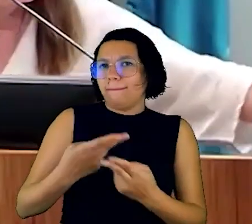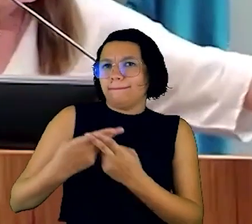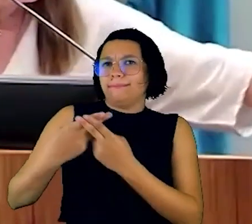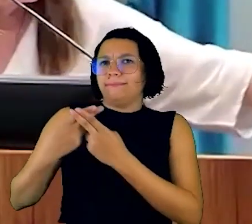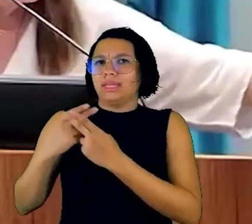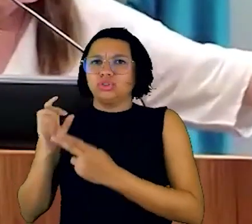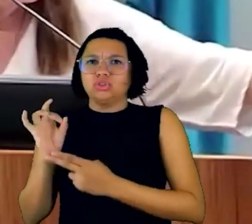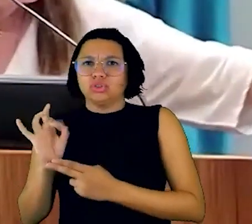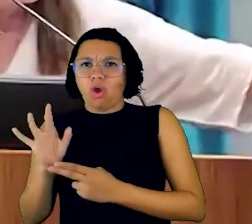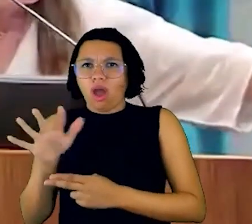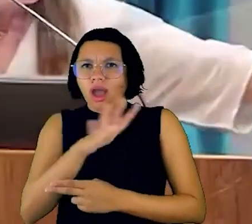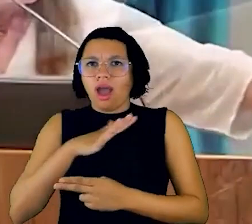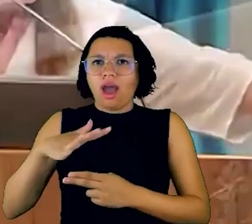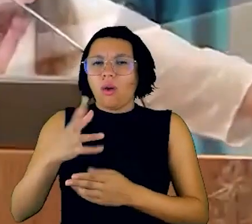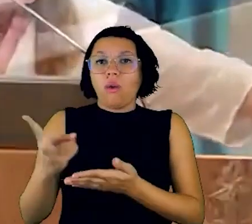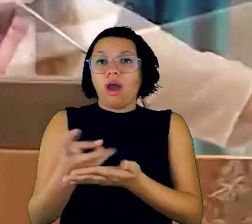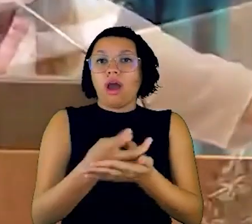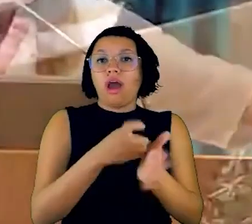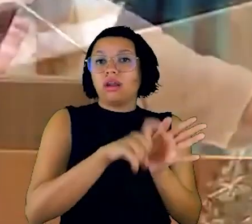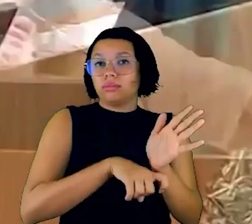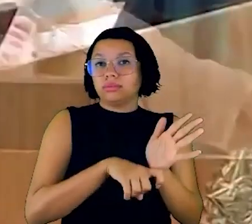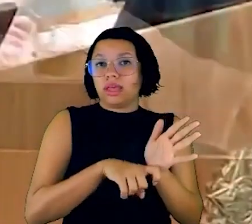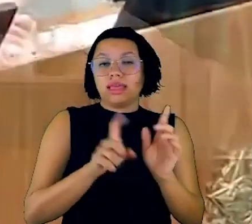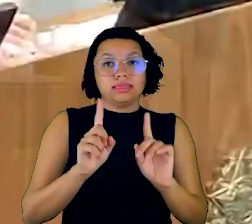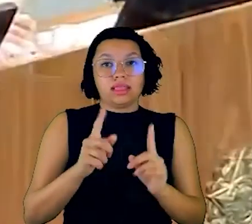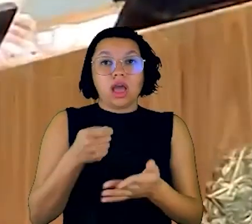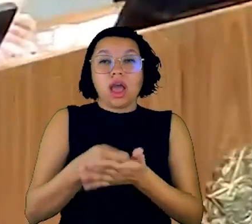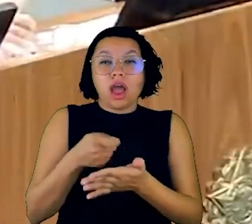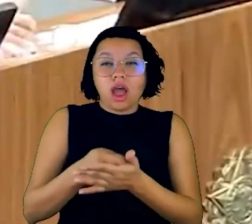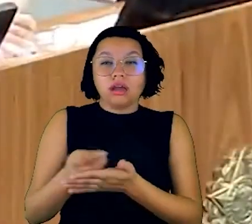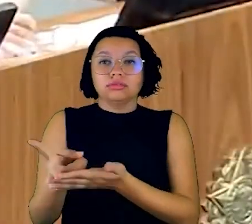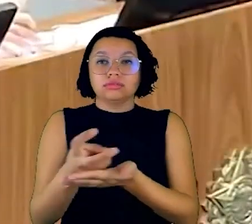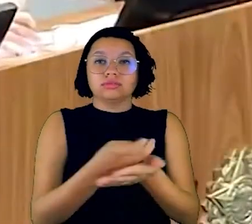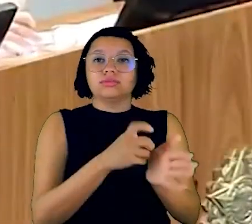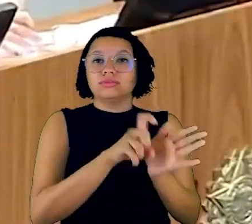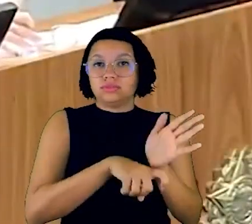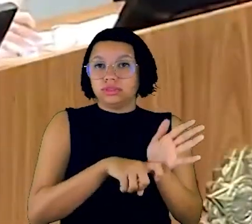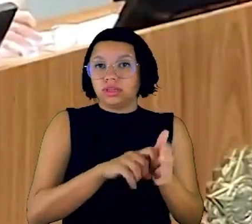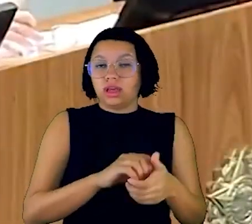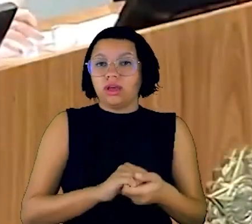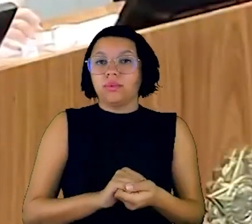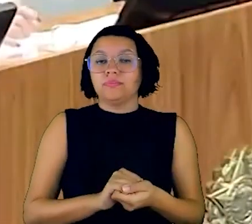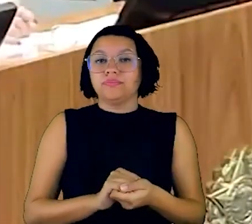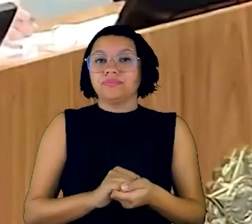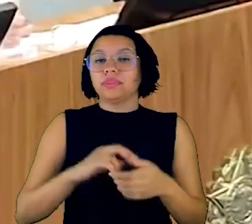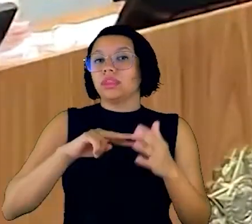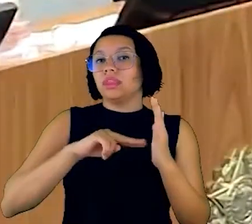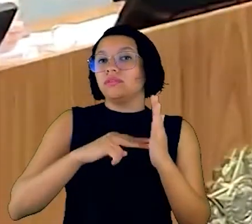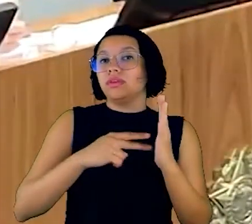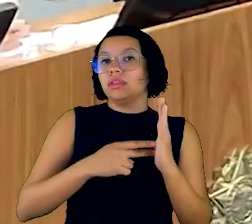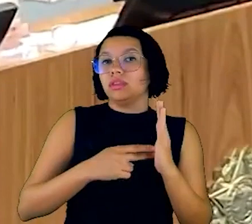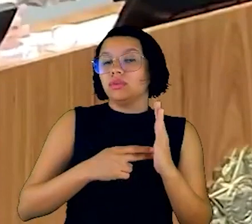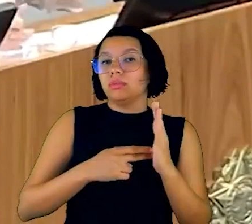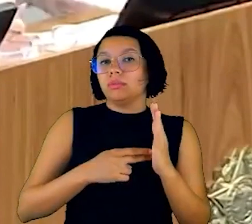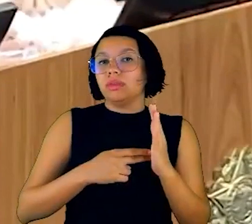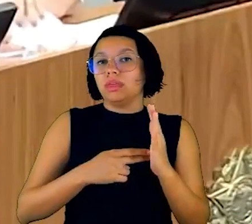aprisionado exclusivamente ao campo tributário. A execução fiscal se define pelo